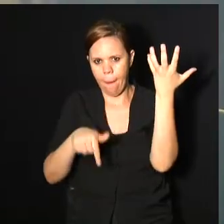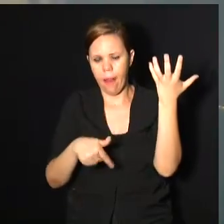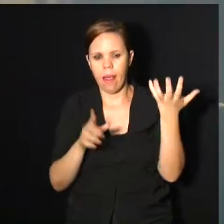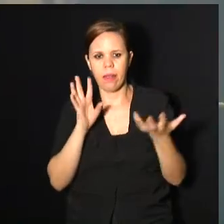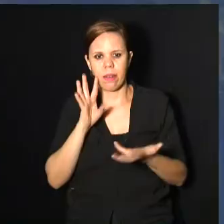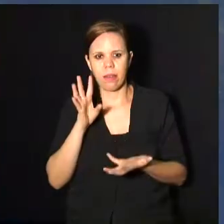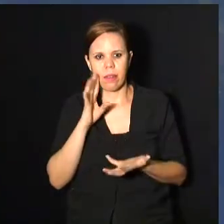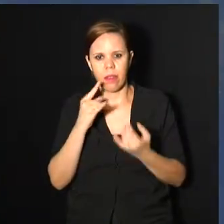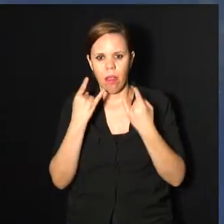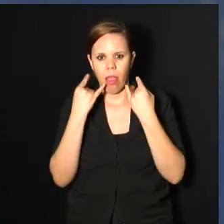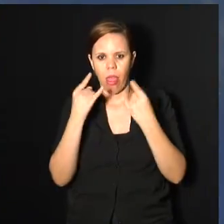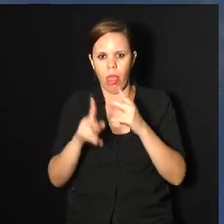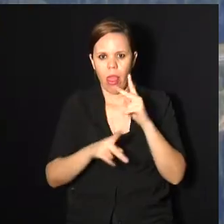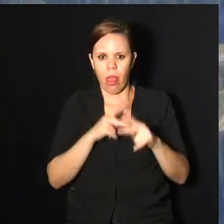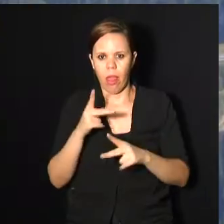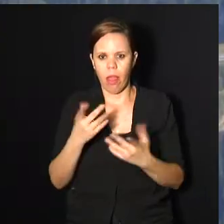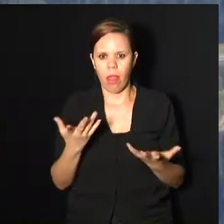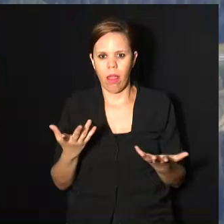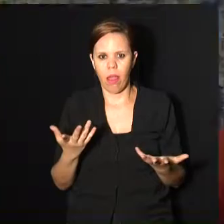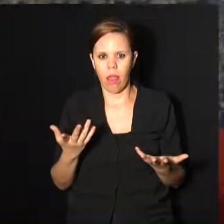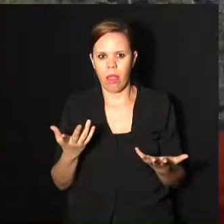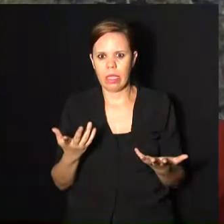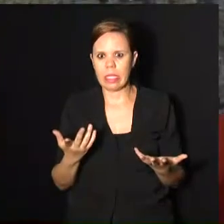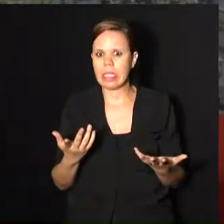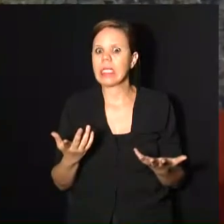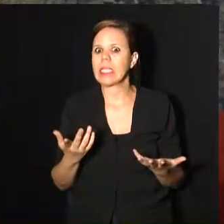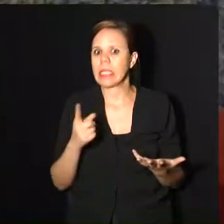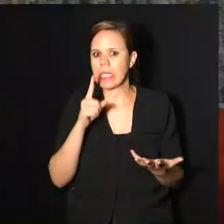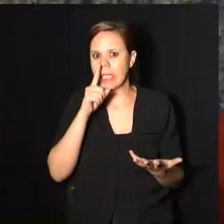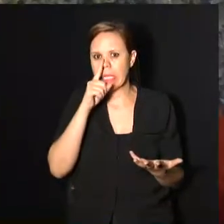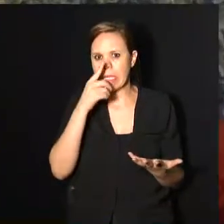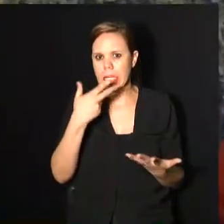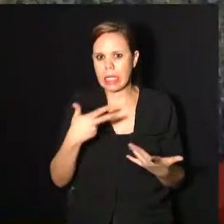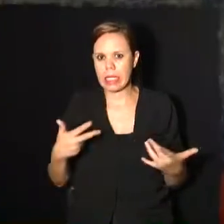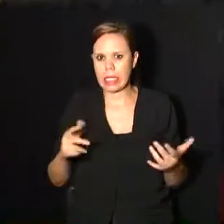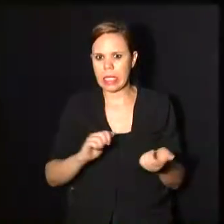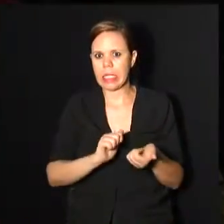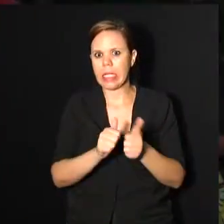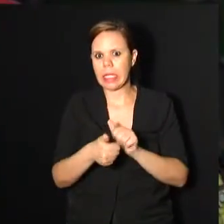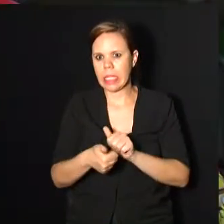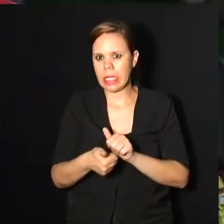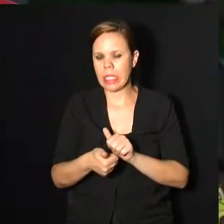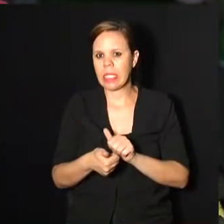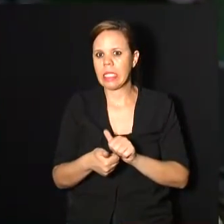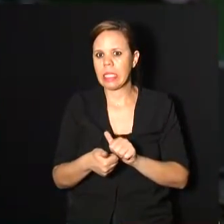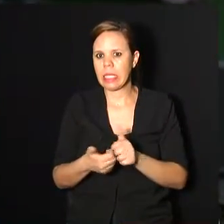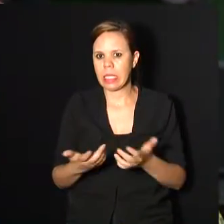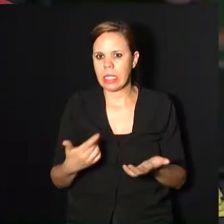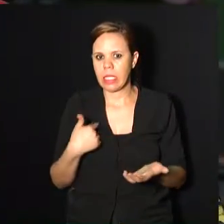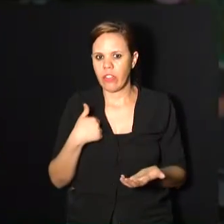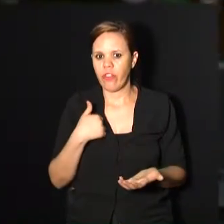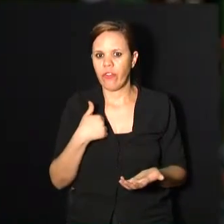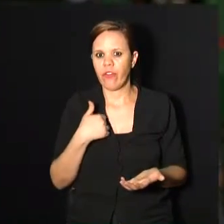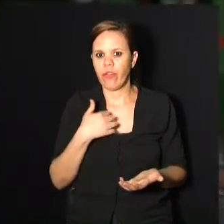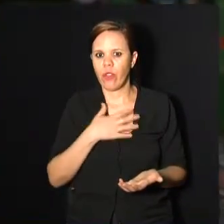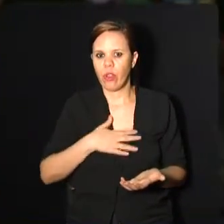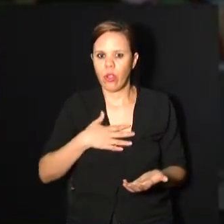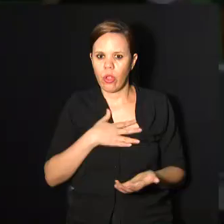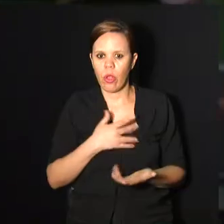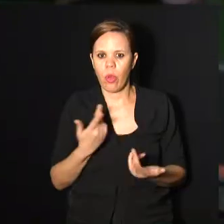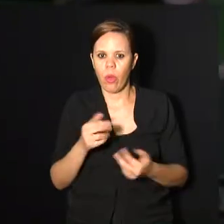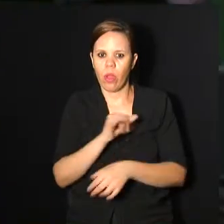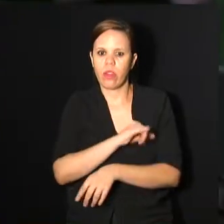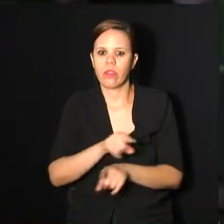barato que atrai muita gente pela sua radicalidade. É um esporte que eu gosto muito de adrenalina, eu vim do downhill, que era um esporte de bike,